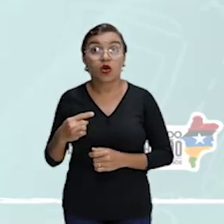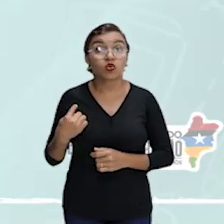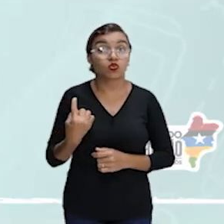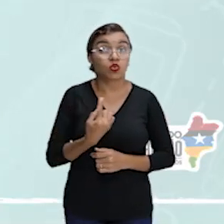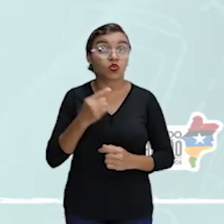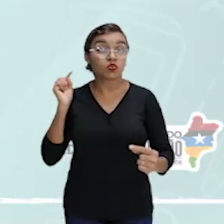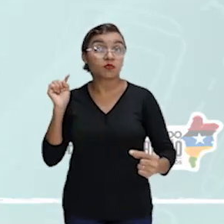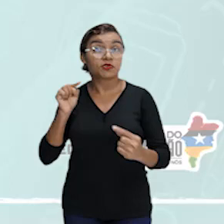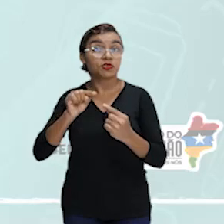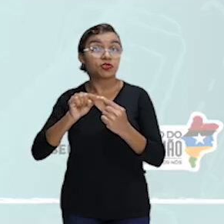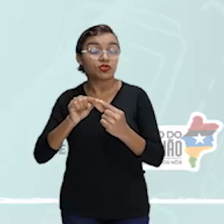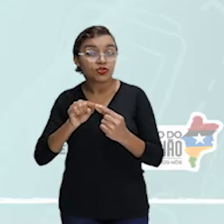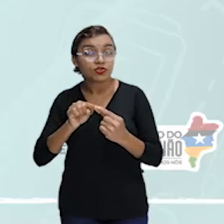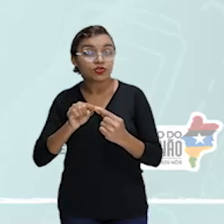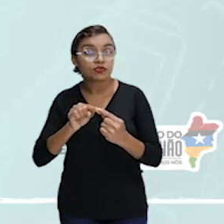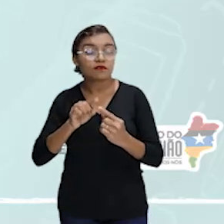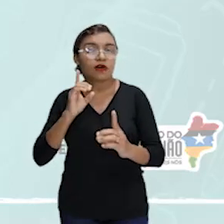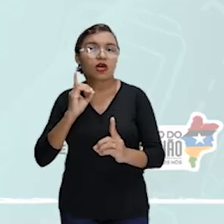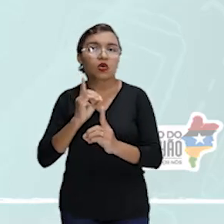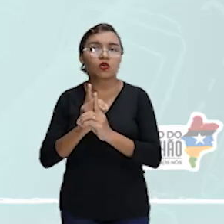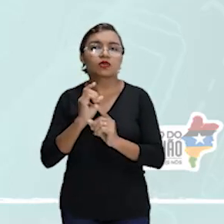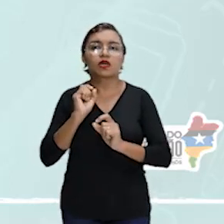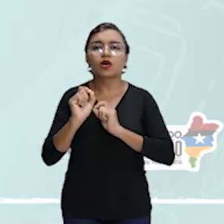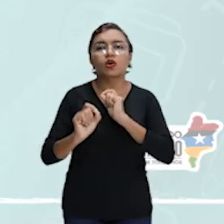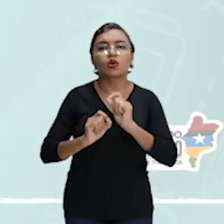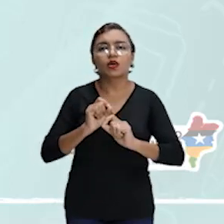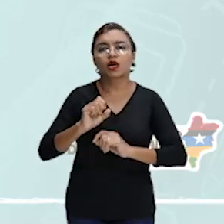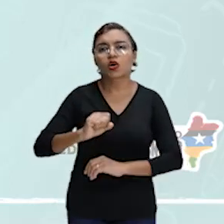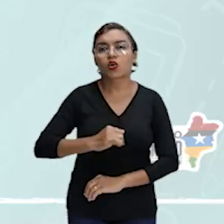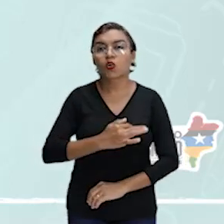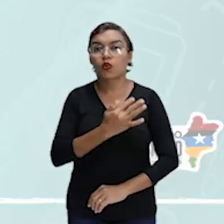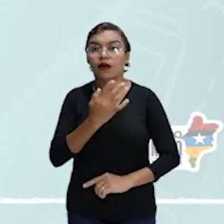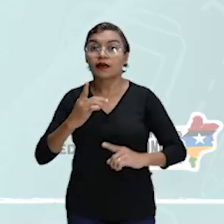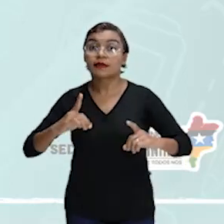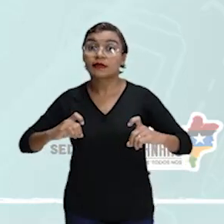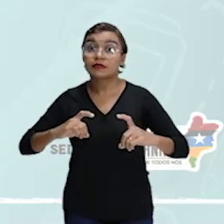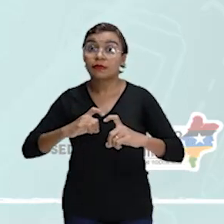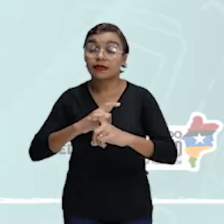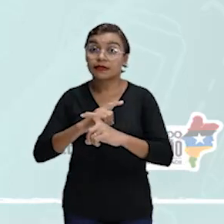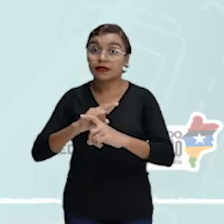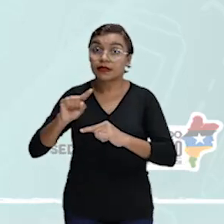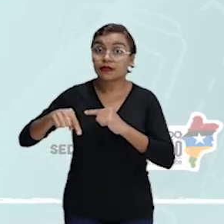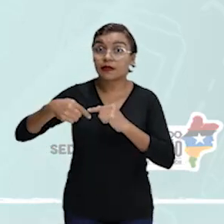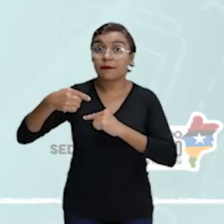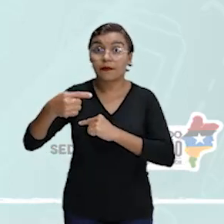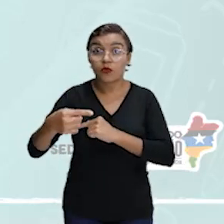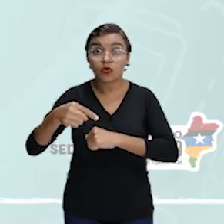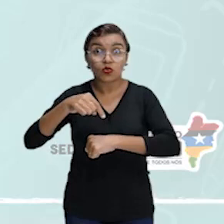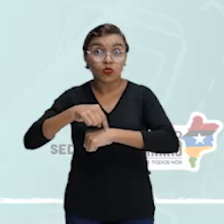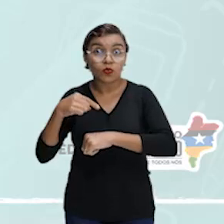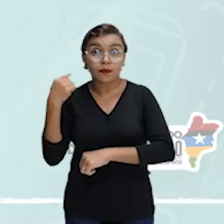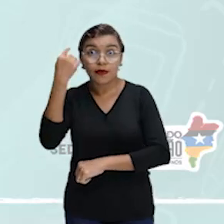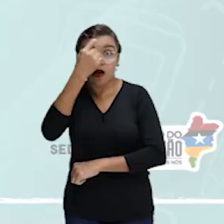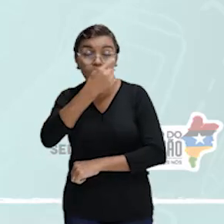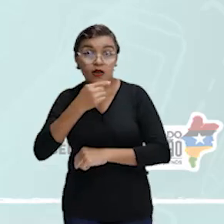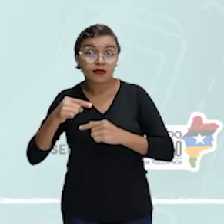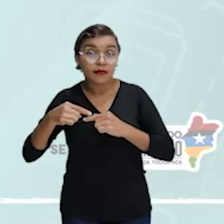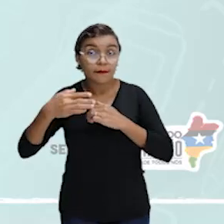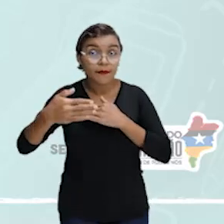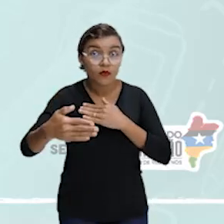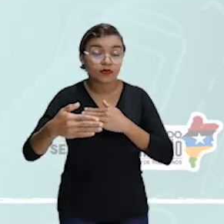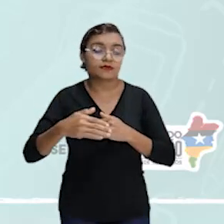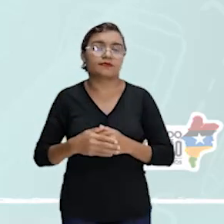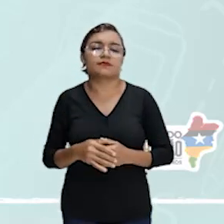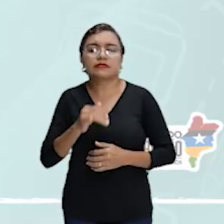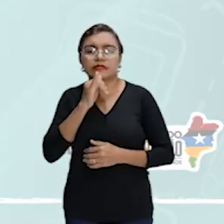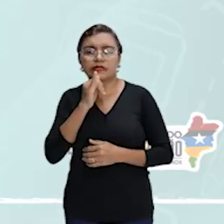é identificar quantas bactérias existirão após 1 hora, tá? Então, o que foi